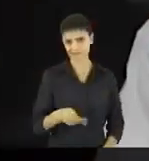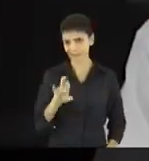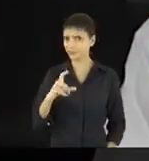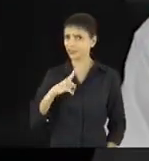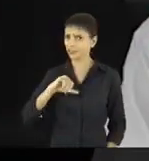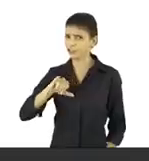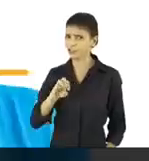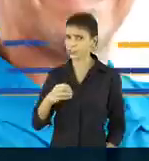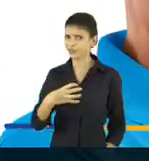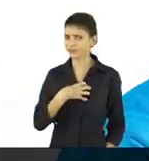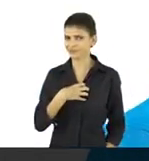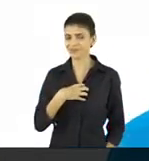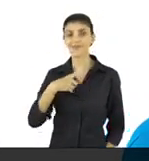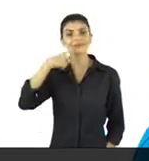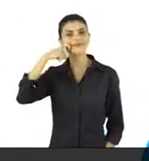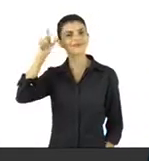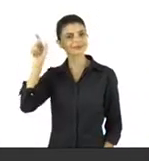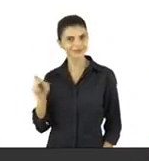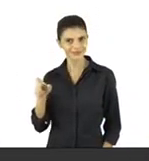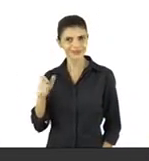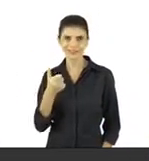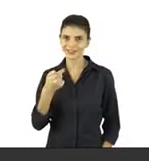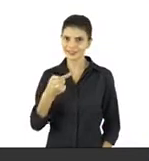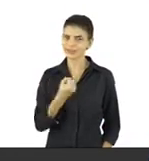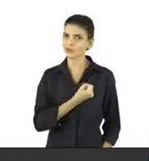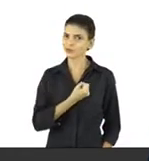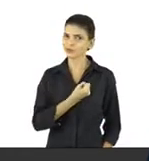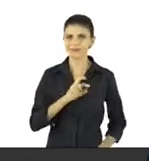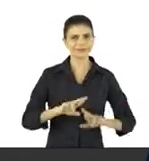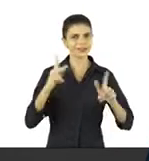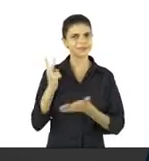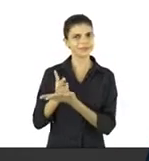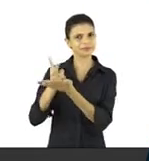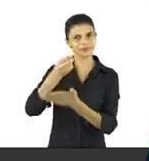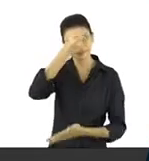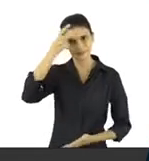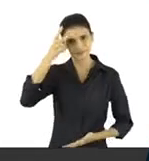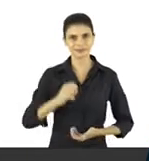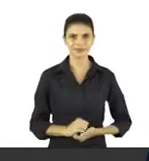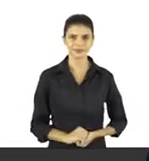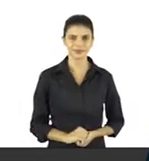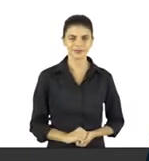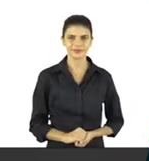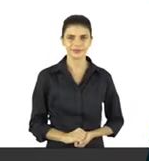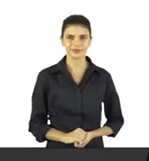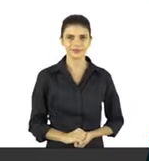Fake. O Rio tem opção. Luiz Lima, 17. Diferente disso tudo que tá aí.